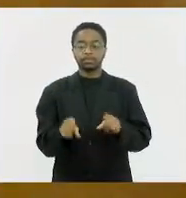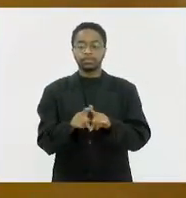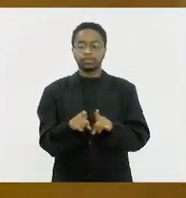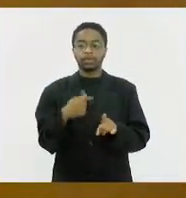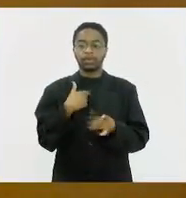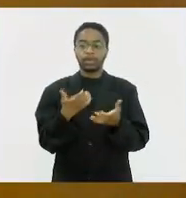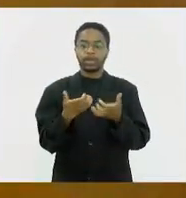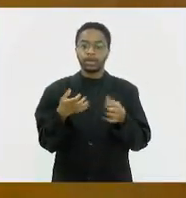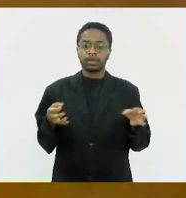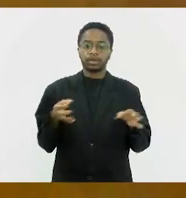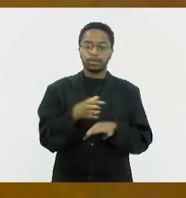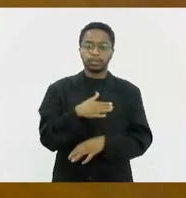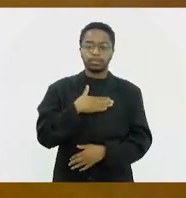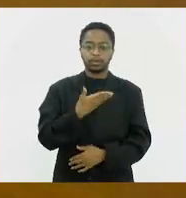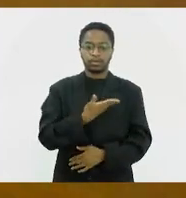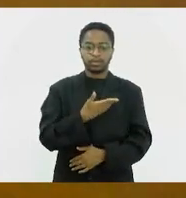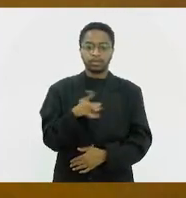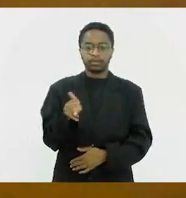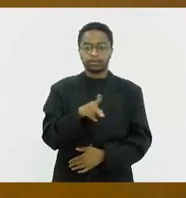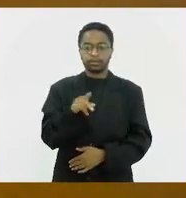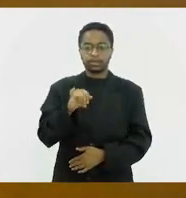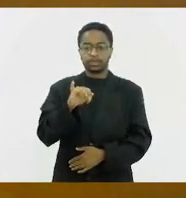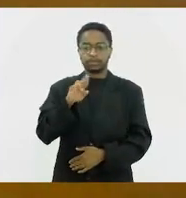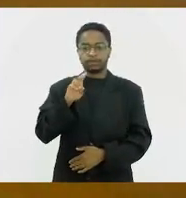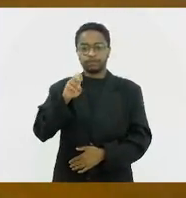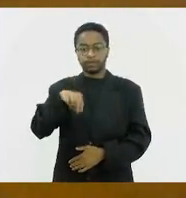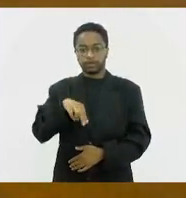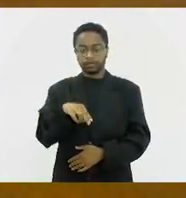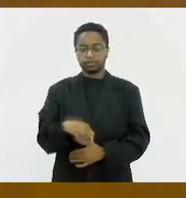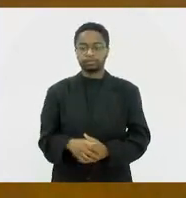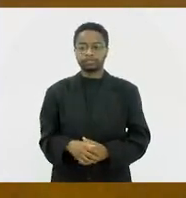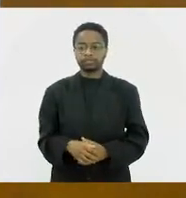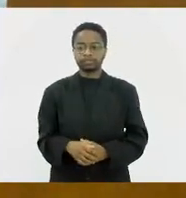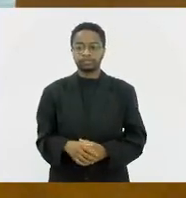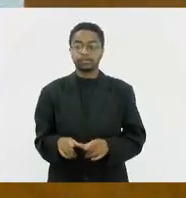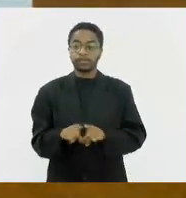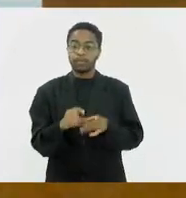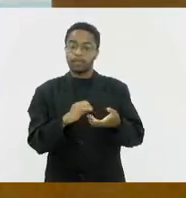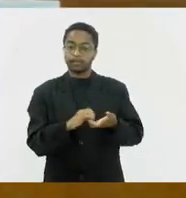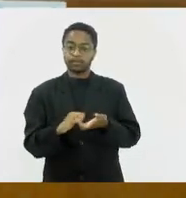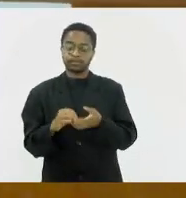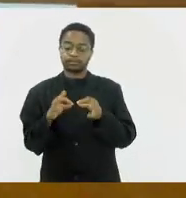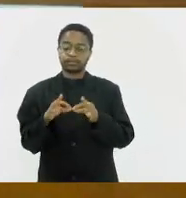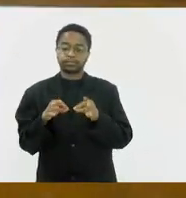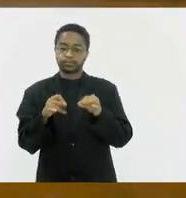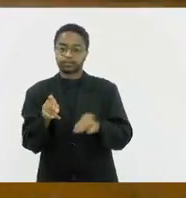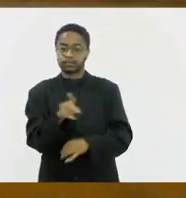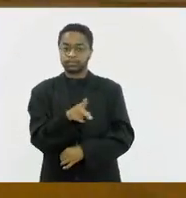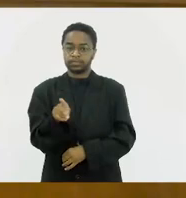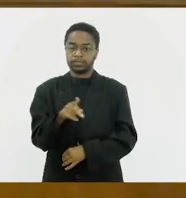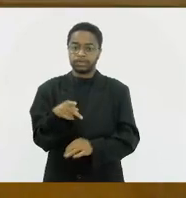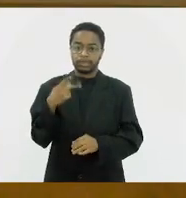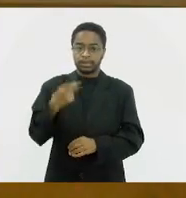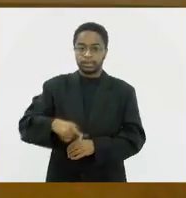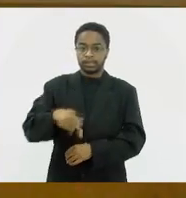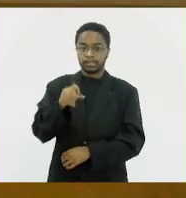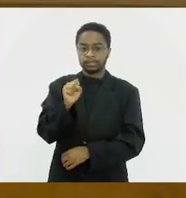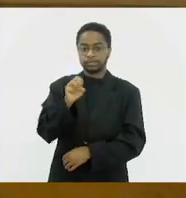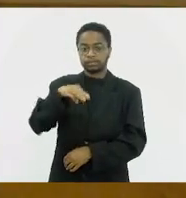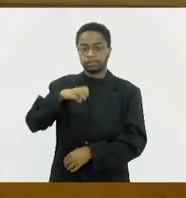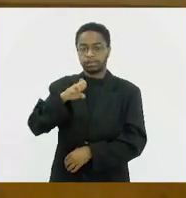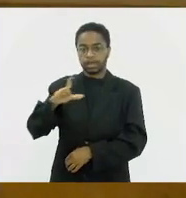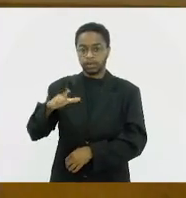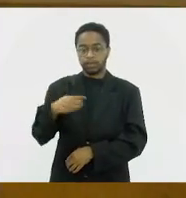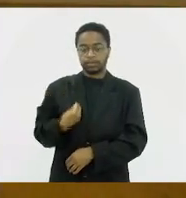meu parceiro, professor Ivan. Cumprimentando o professor Ivan, cumprimento todos os professores da ISMEL aqui